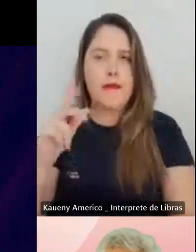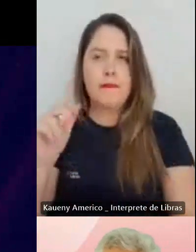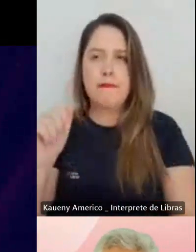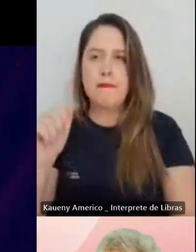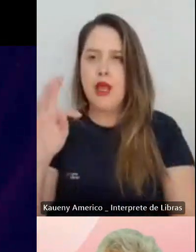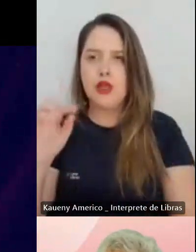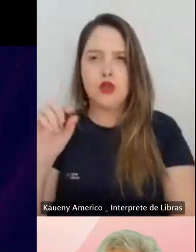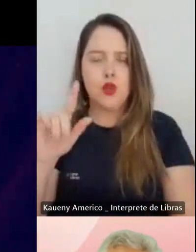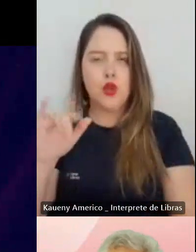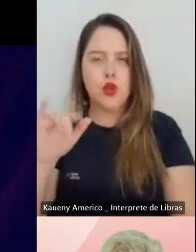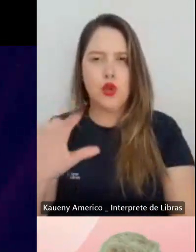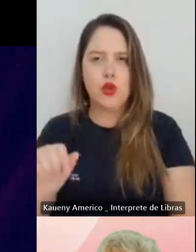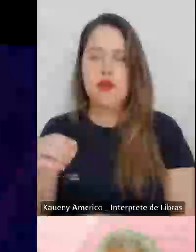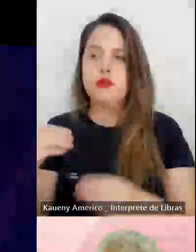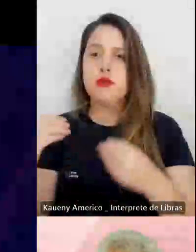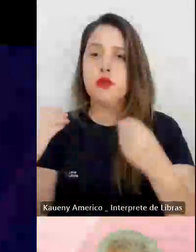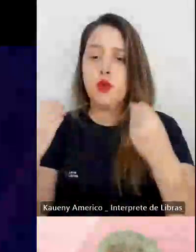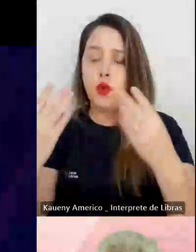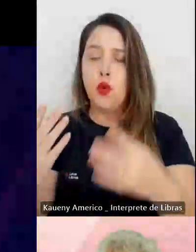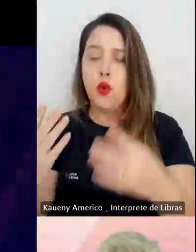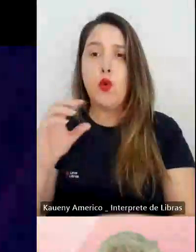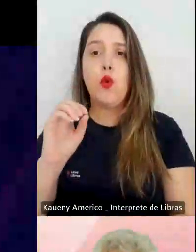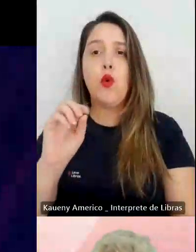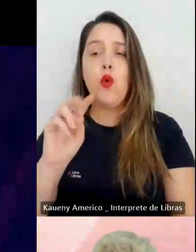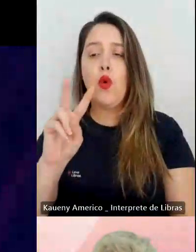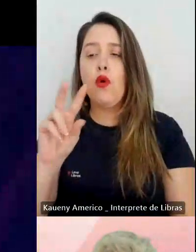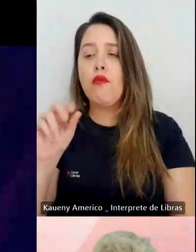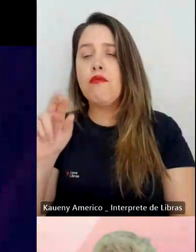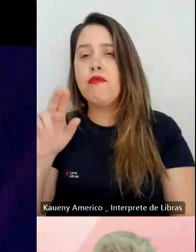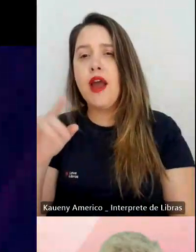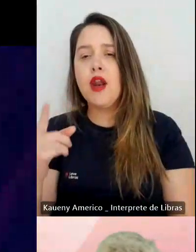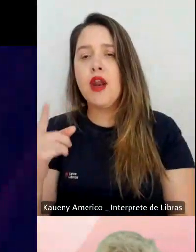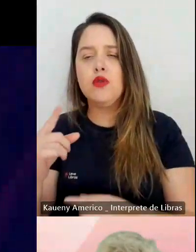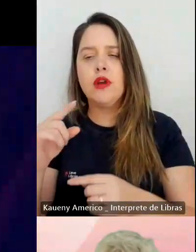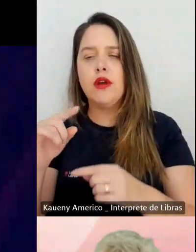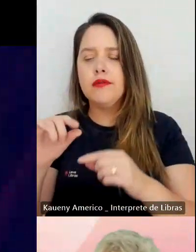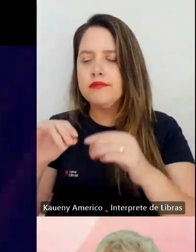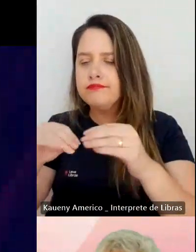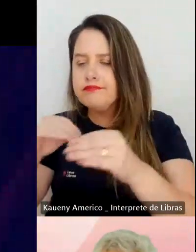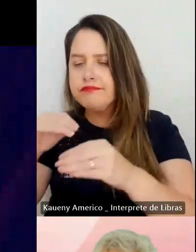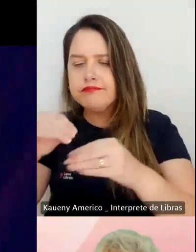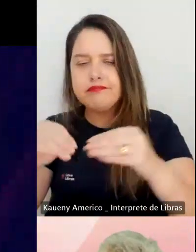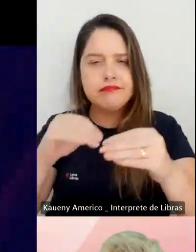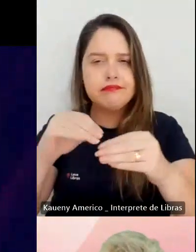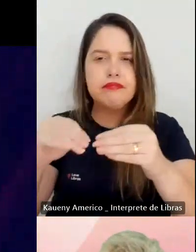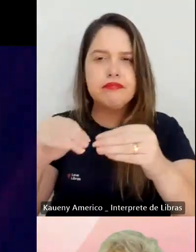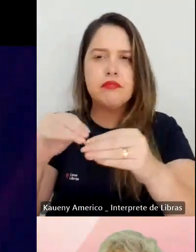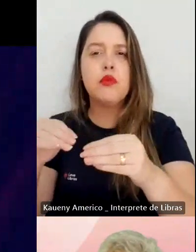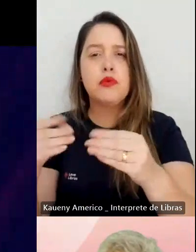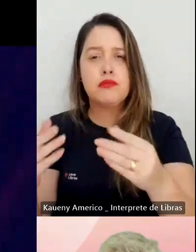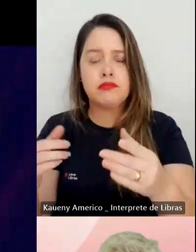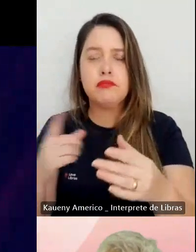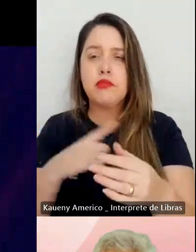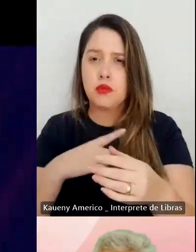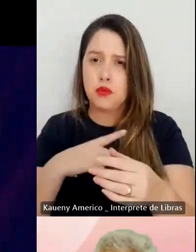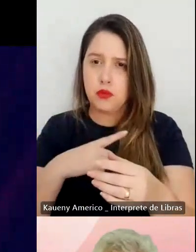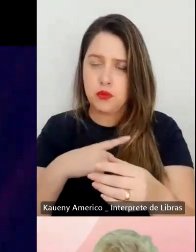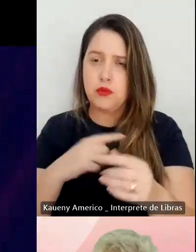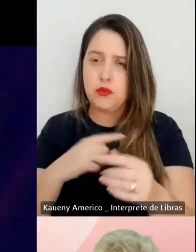dos ovários, também na alteração do BRCA, é uma coisa hoje plausível, uma vez